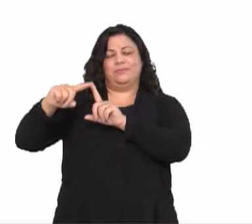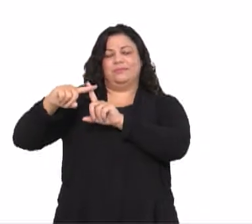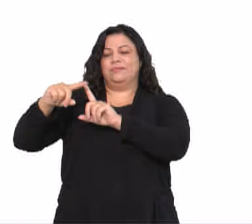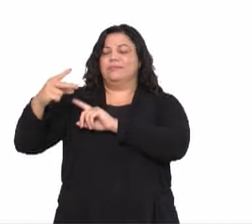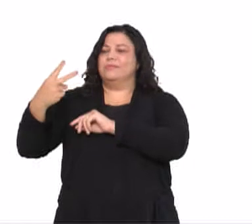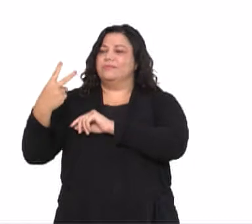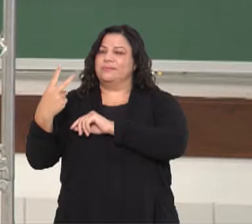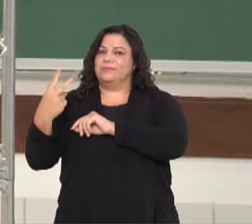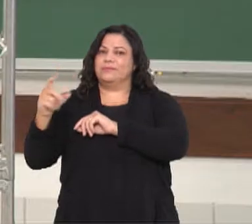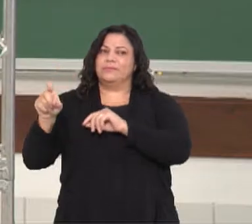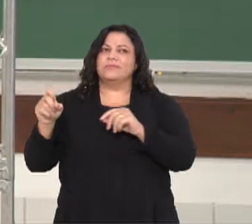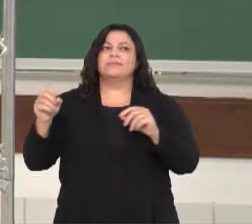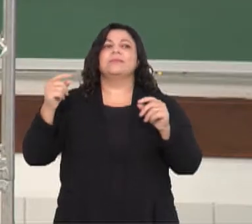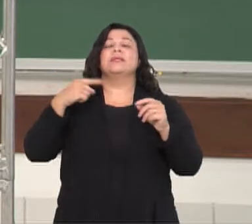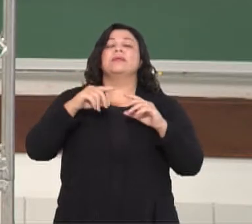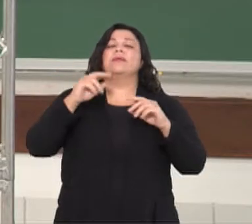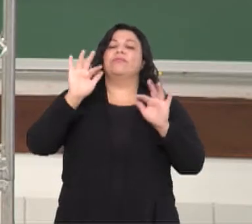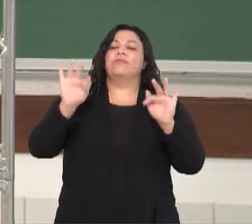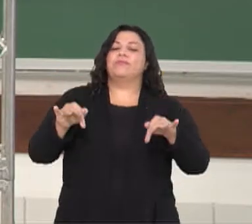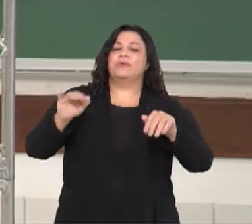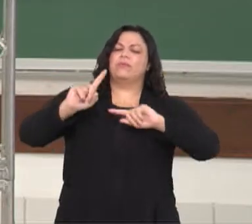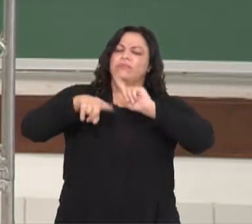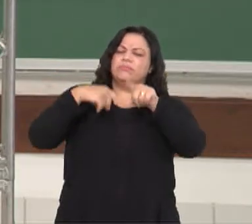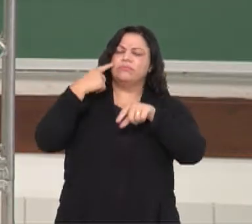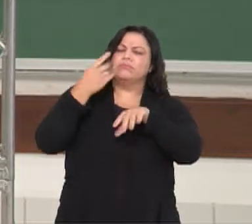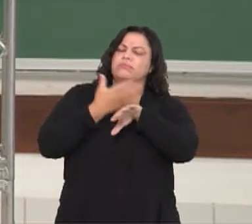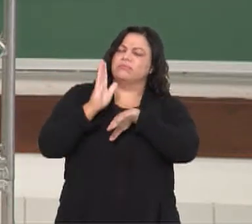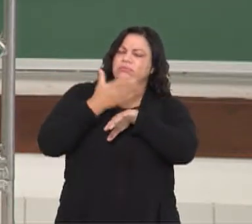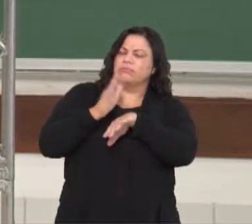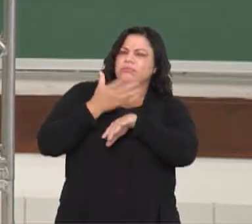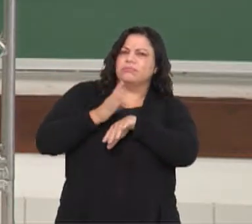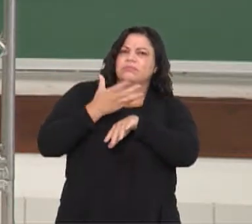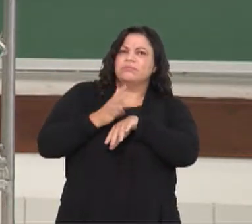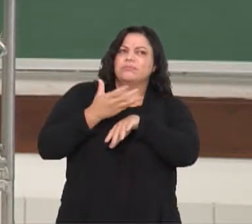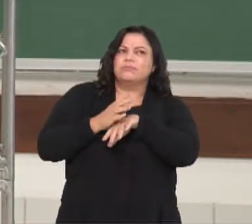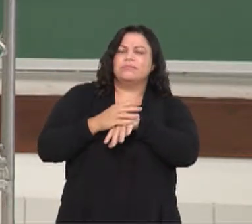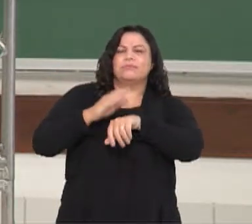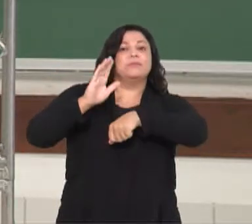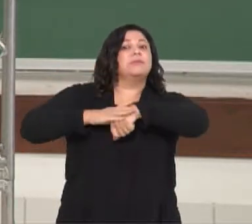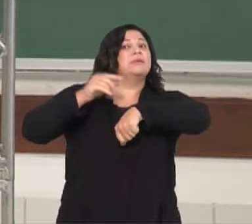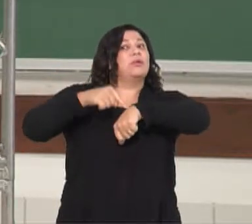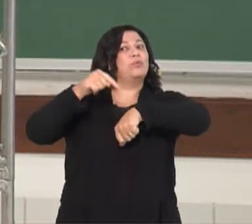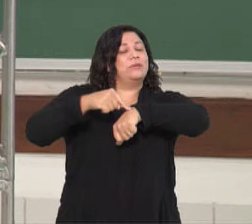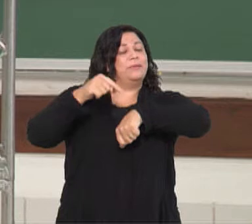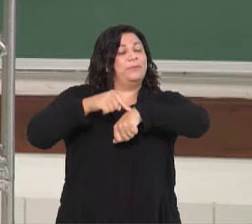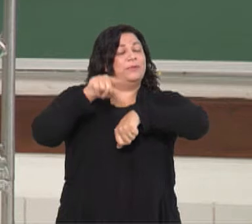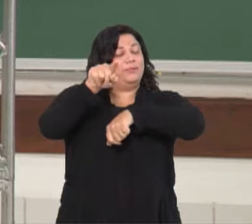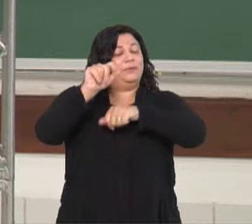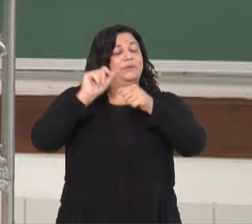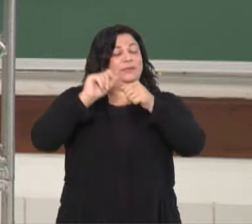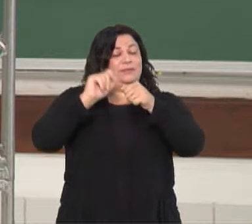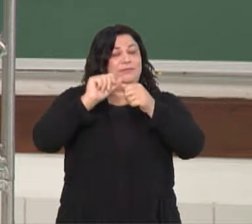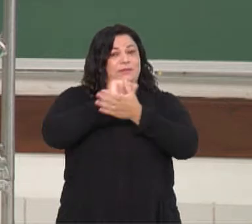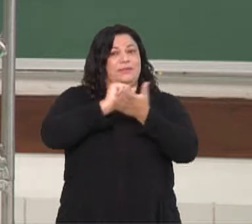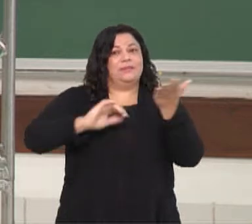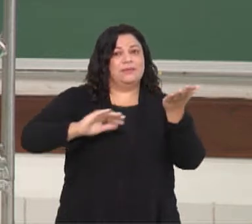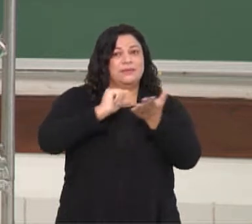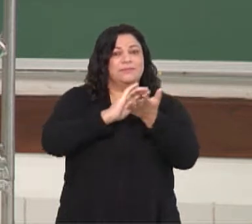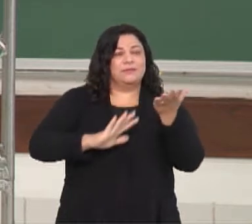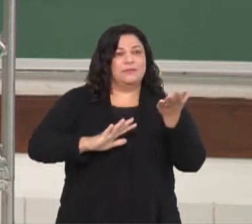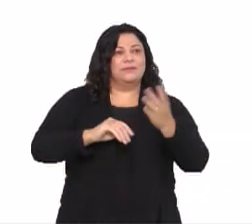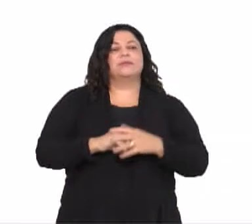adição. Vamos reforçar essa retomada rapidamente? Eu vou dar um tempinho para vocês realizarem o exercício. O exercício é o